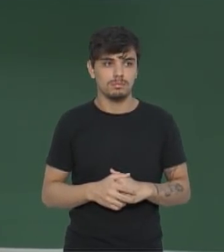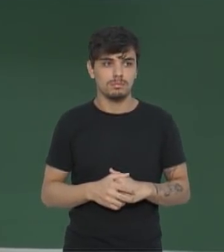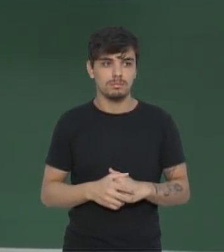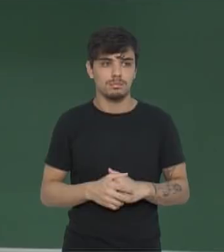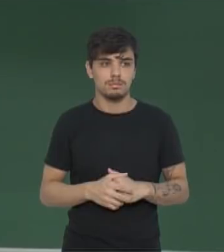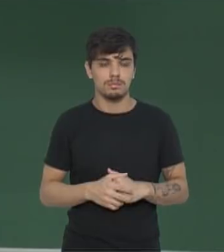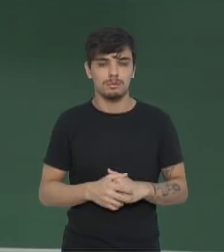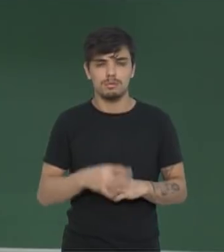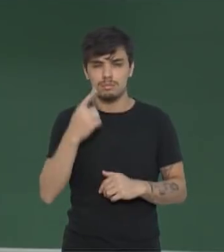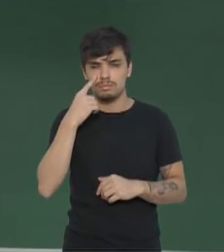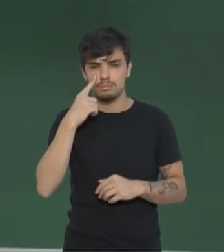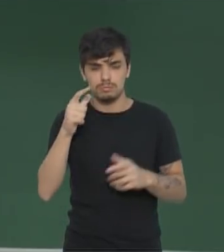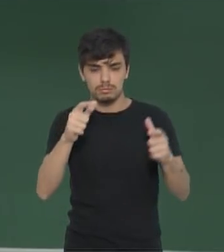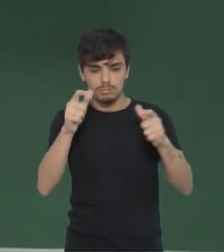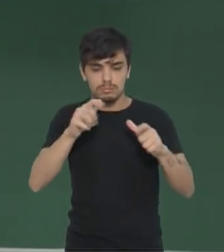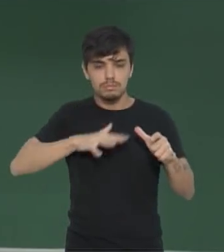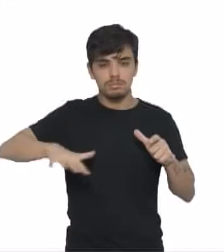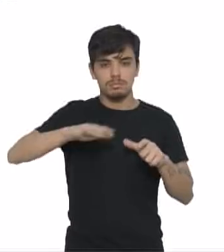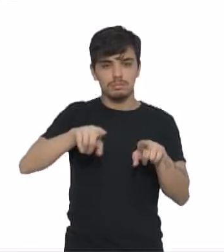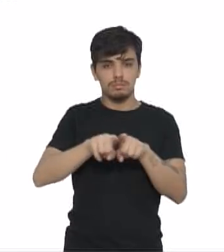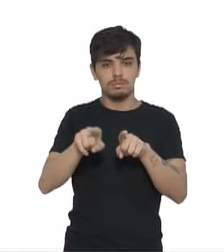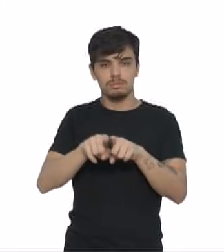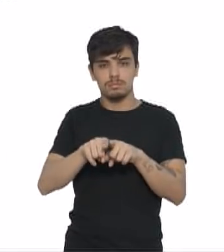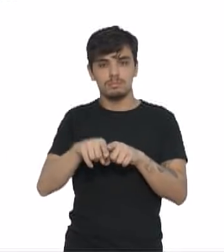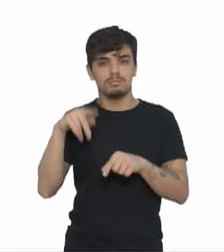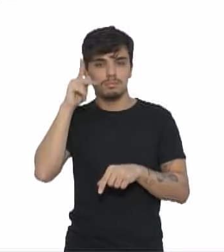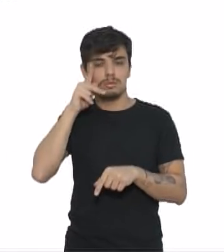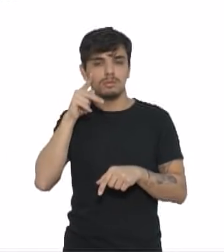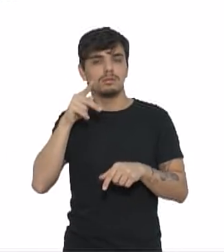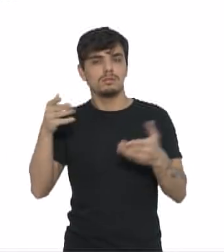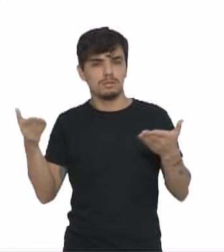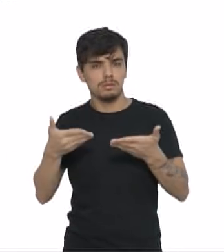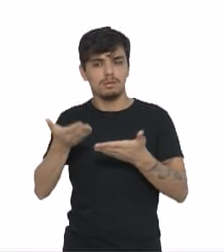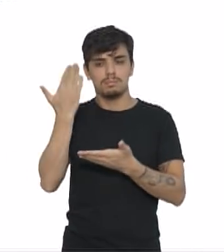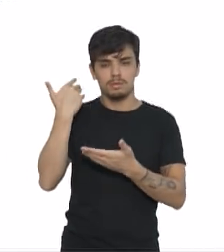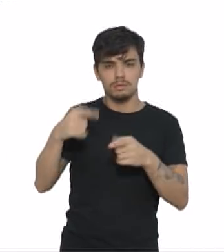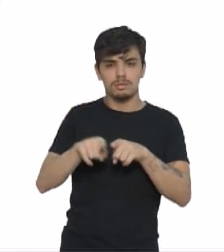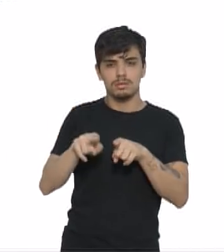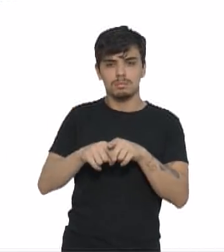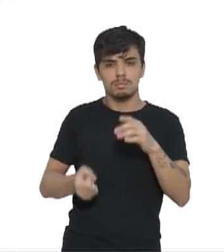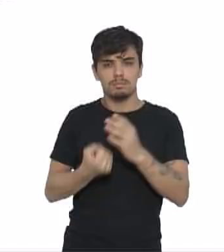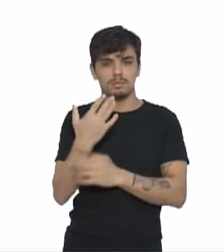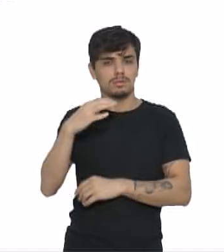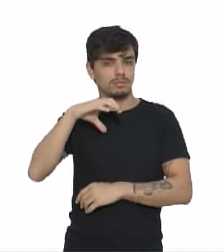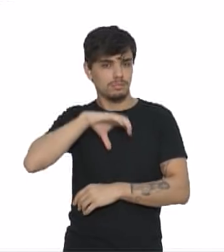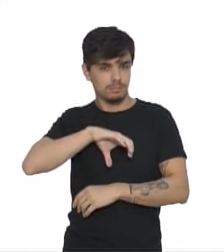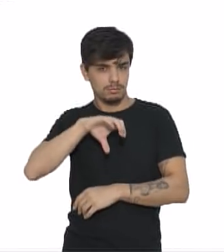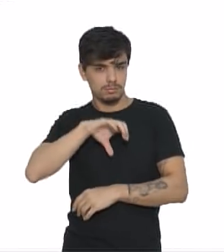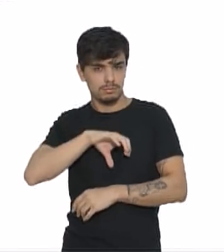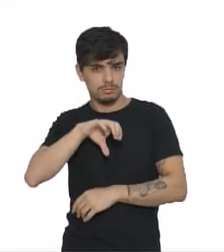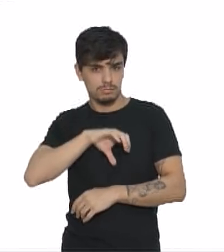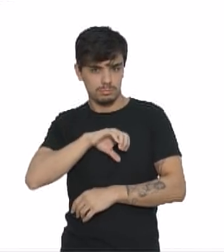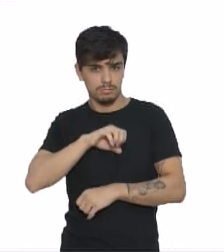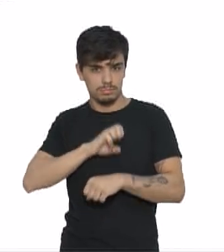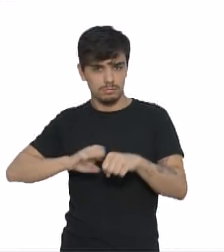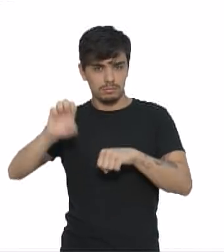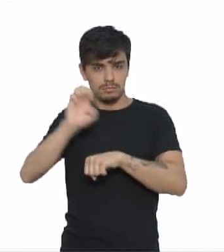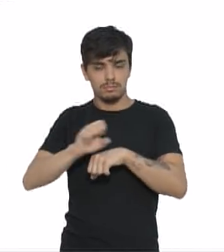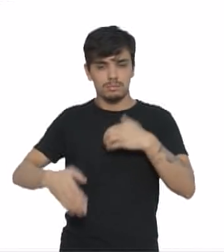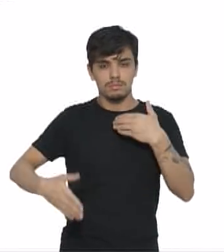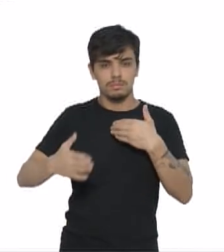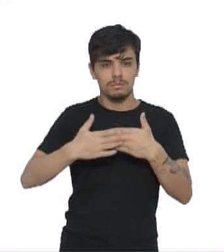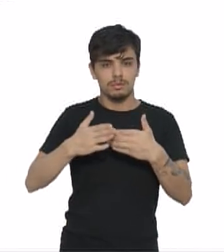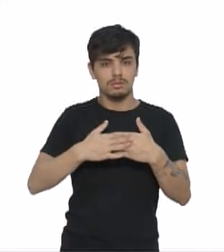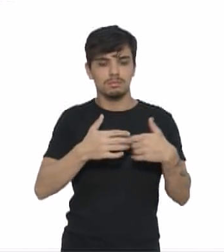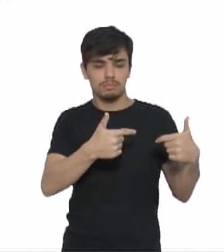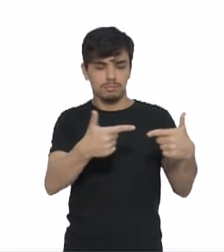fecharam comigo essa aula. Localização territorial, política atual, Portugal no passado, formação do Estado Nacional Português e fechamos as